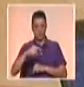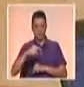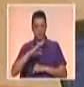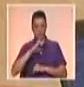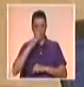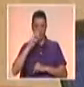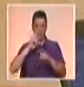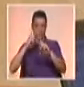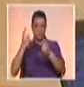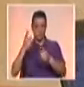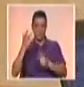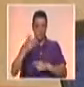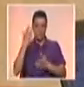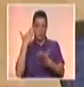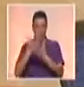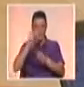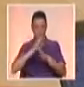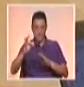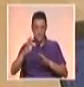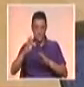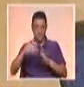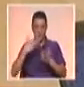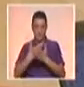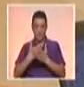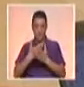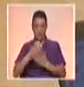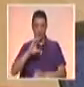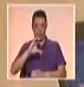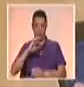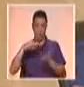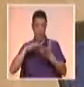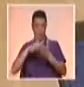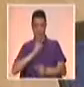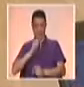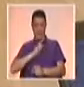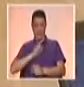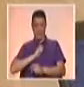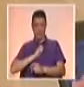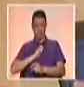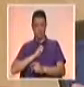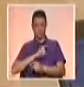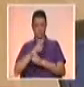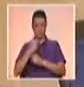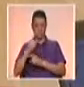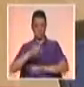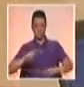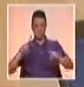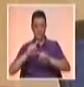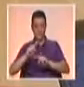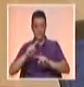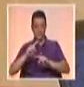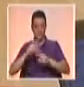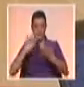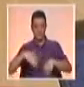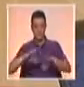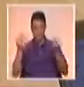de vários aspectos, por exemplo, na definição do nosso código de ética deontológico. Não tem ainda. Ou tem, há uma espécie de esboço, mas